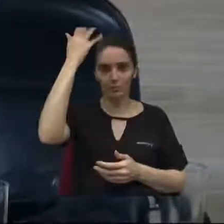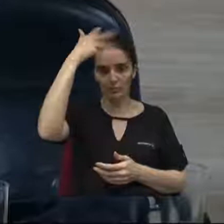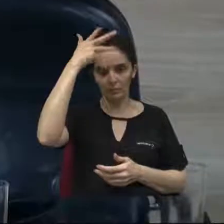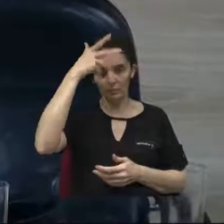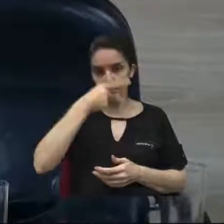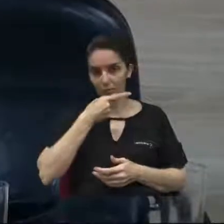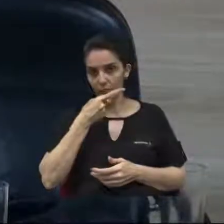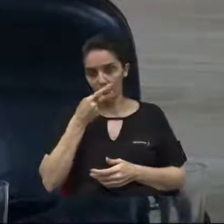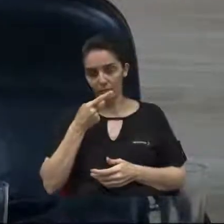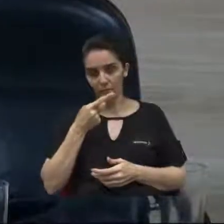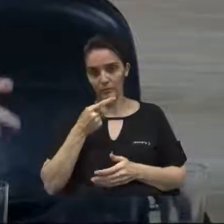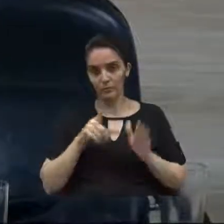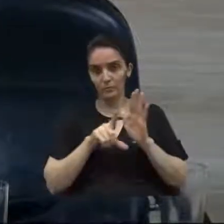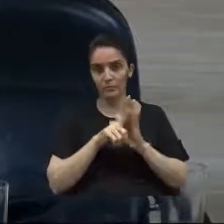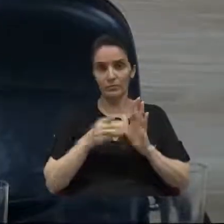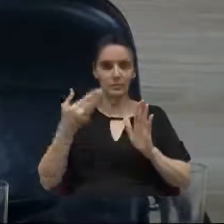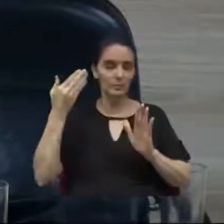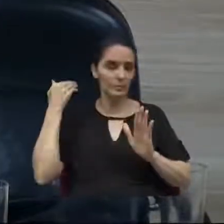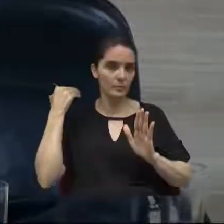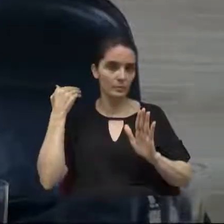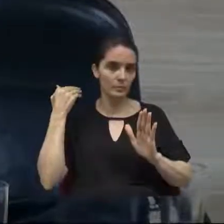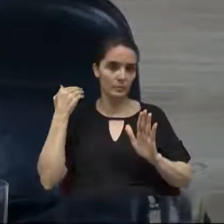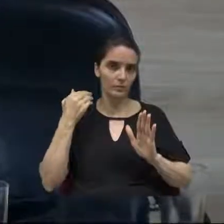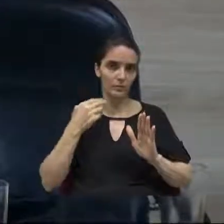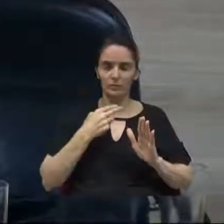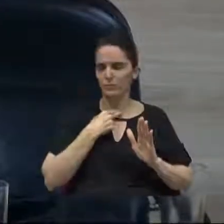ela estava em sentido contrário.